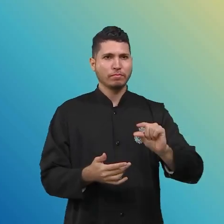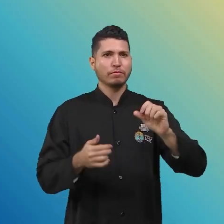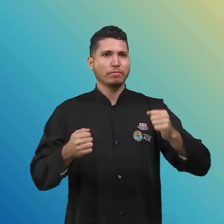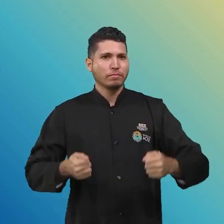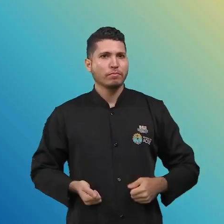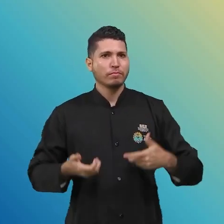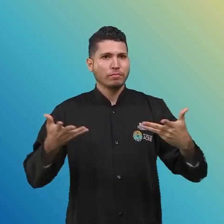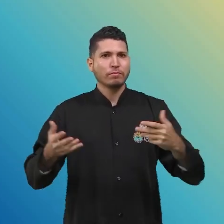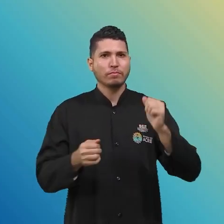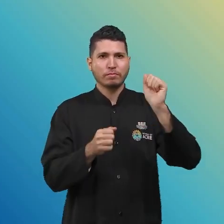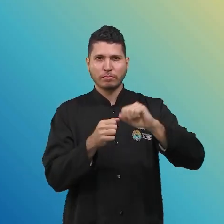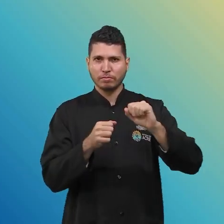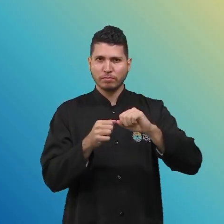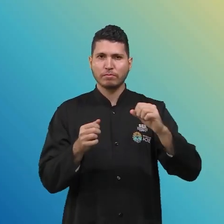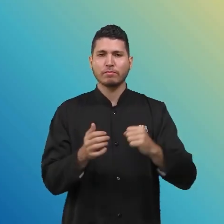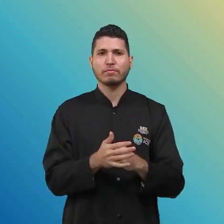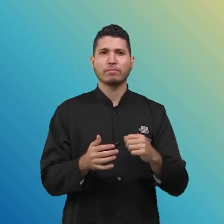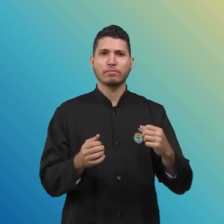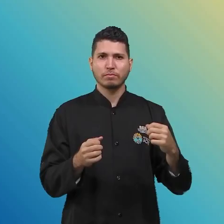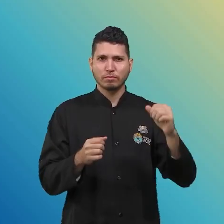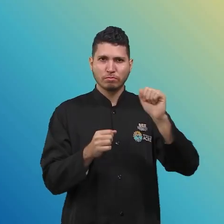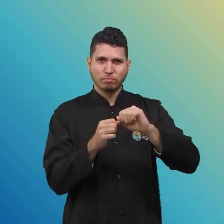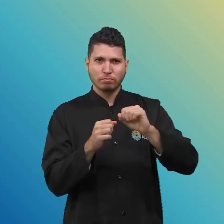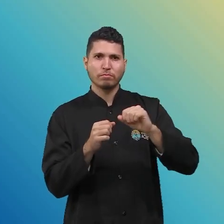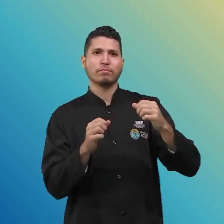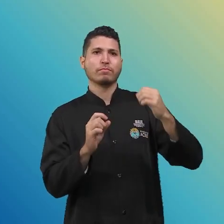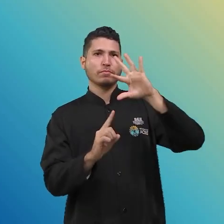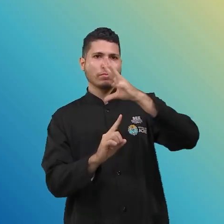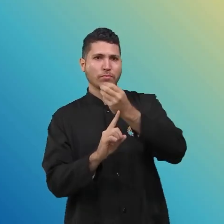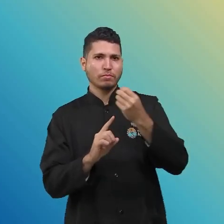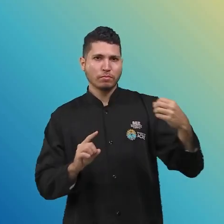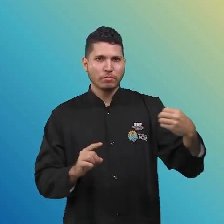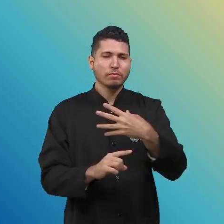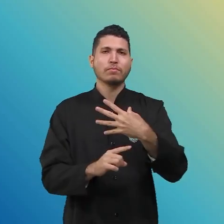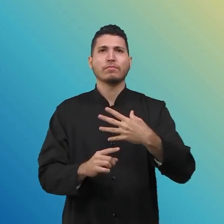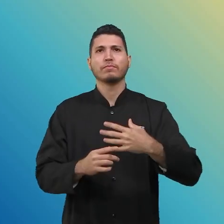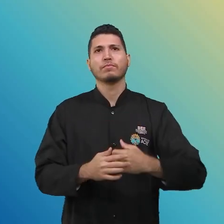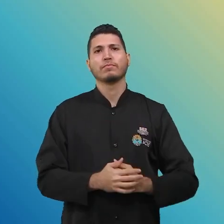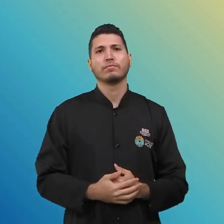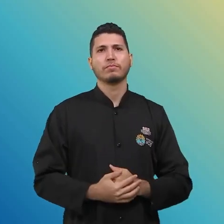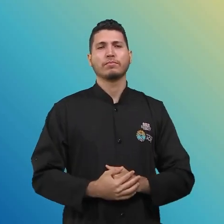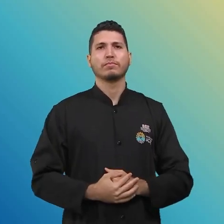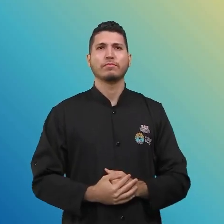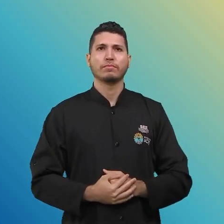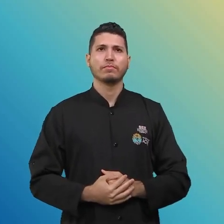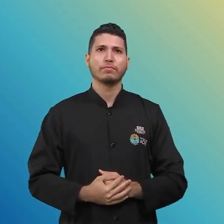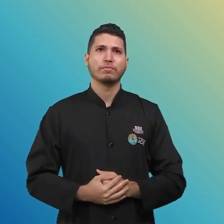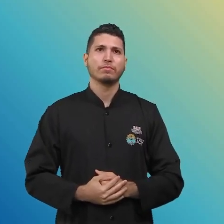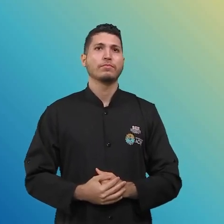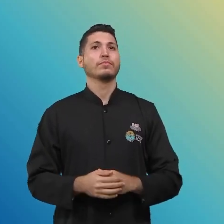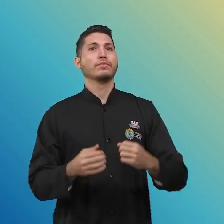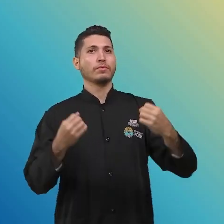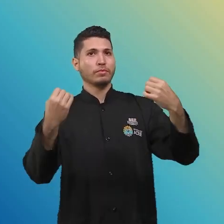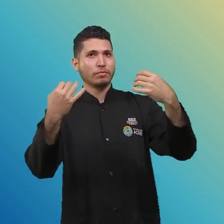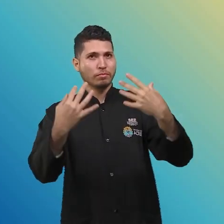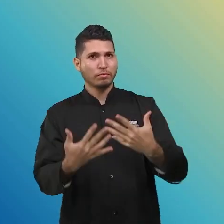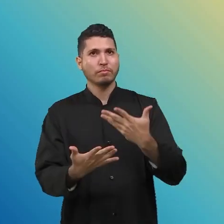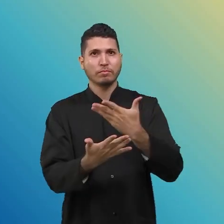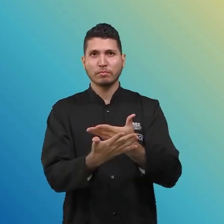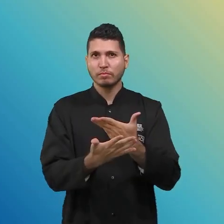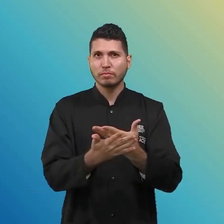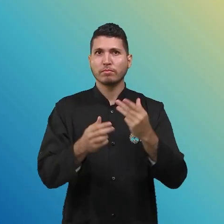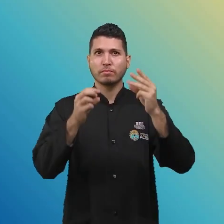obras de arte para exposições. Então, nós falamos do quanto o museu